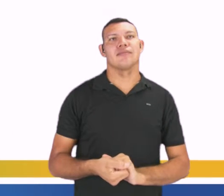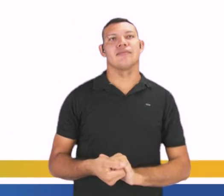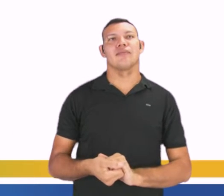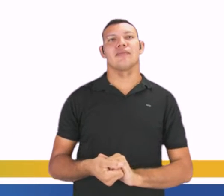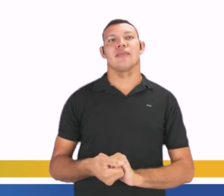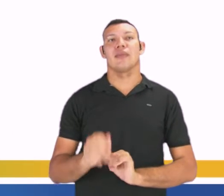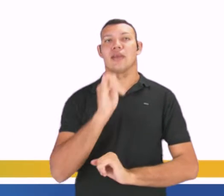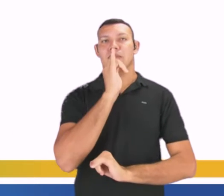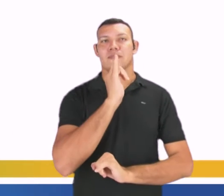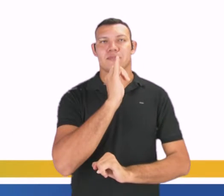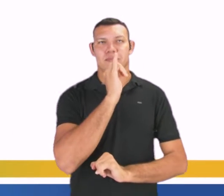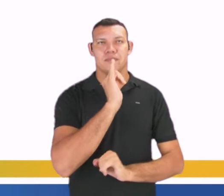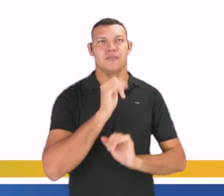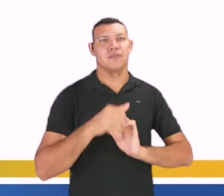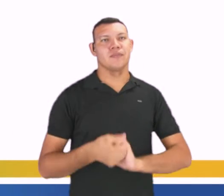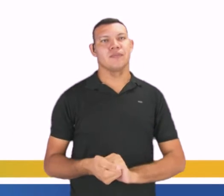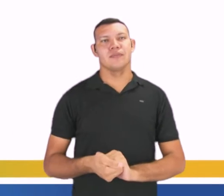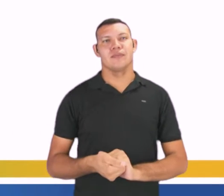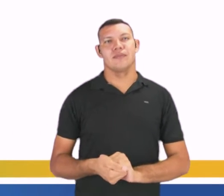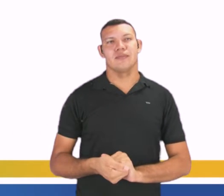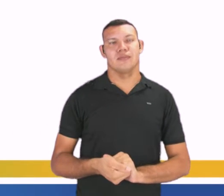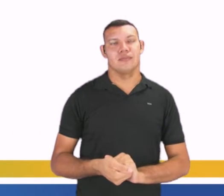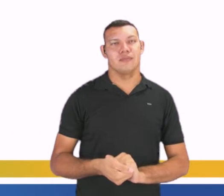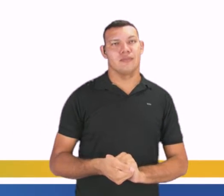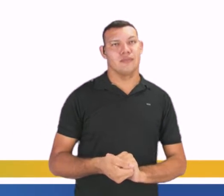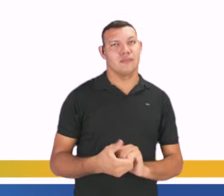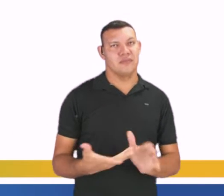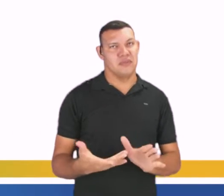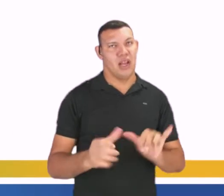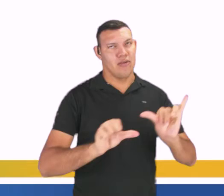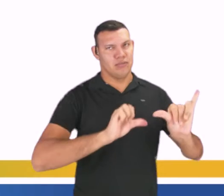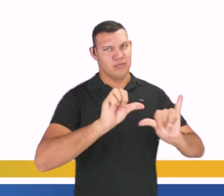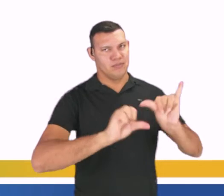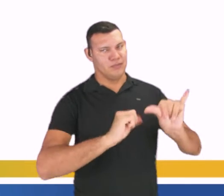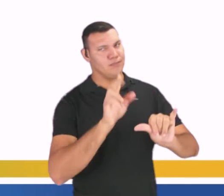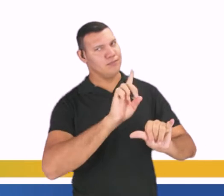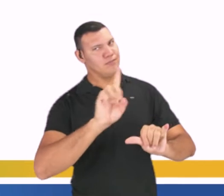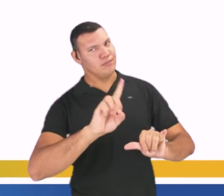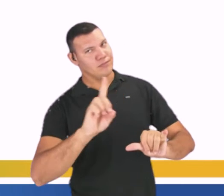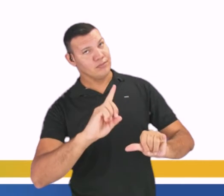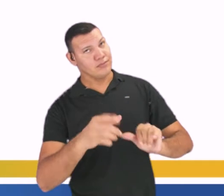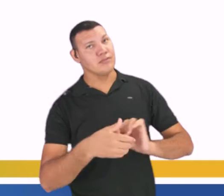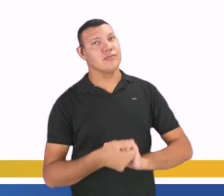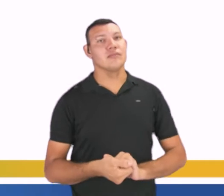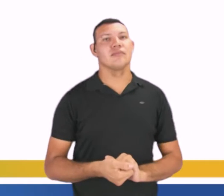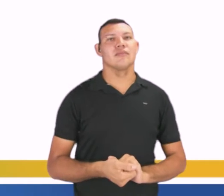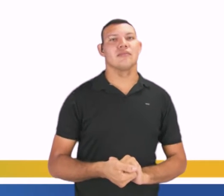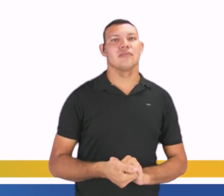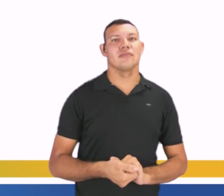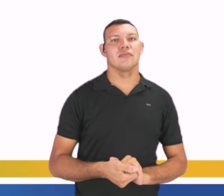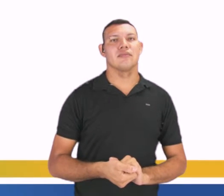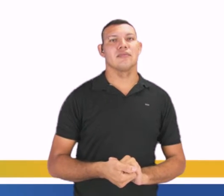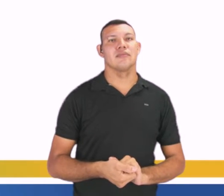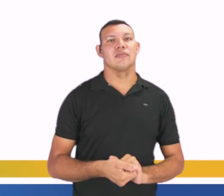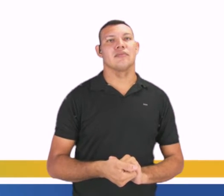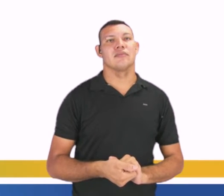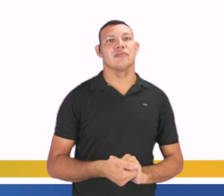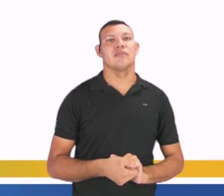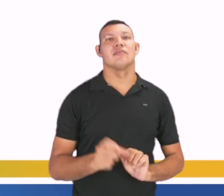Como outro exemplo também nós temos, que não é destacado como reação, né, mas nós temos também